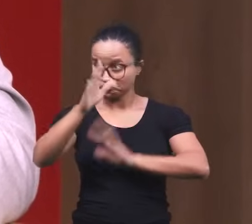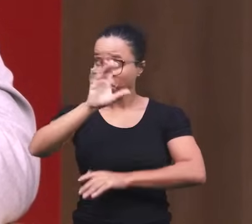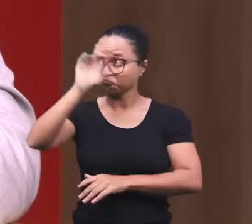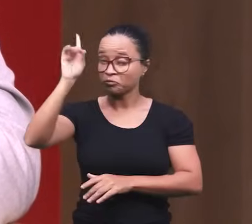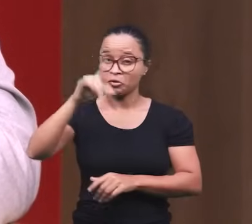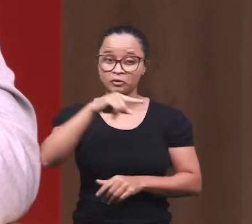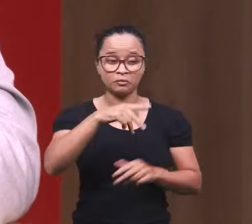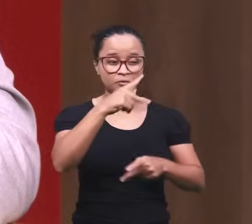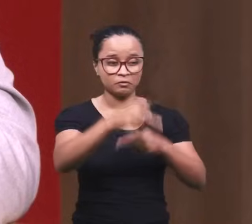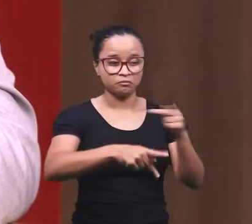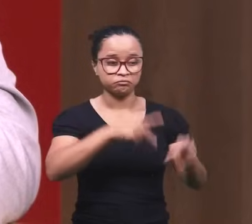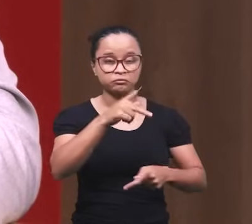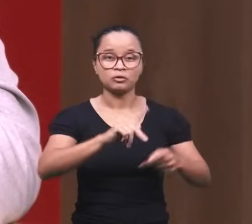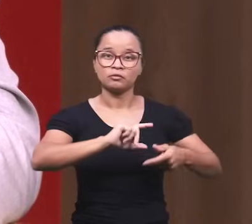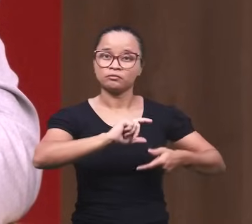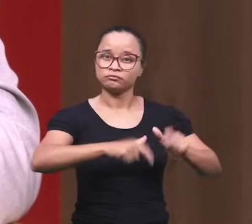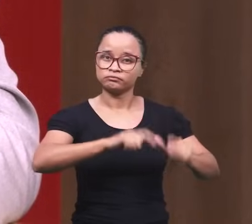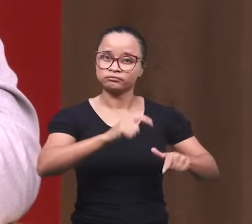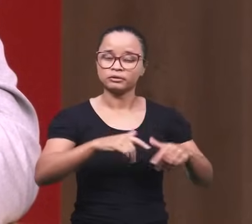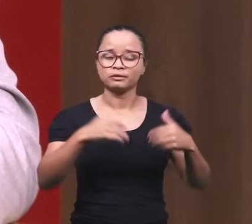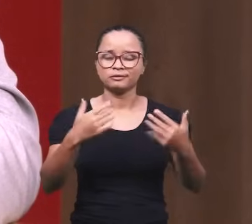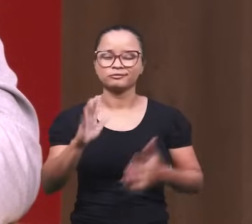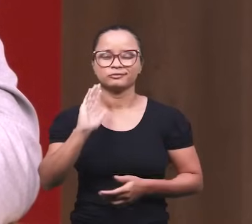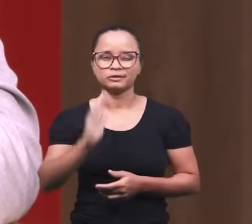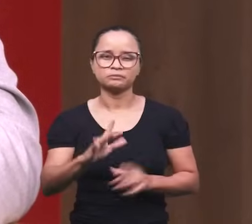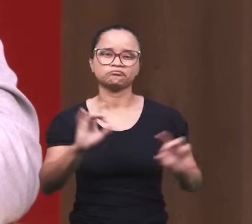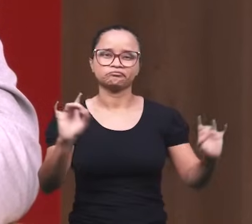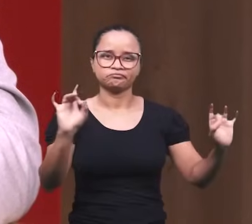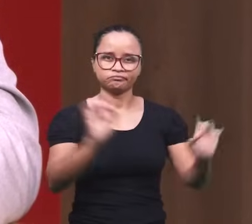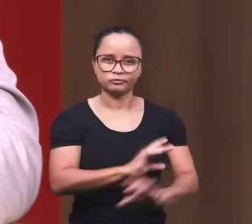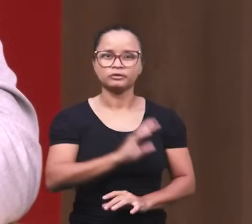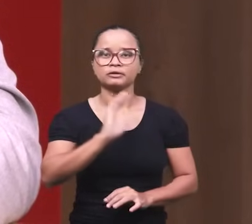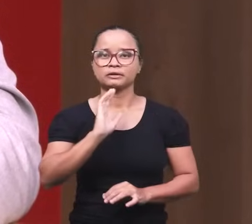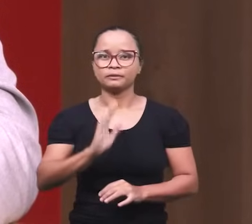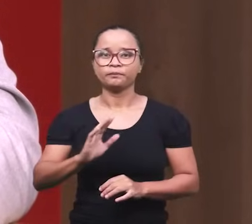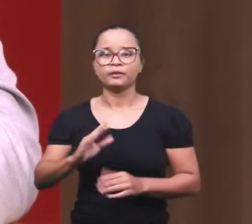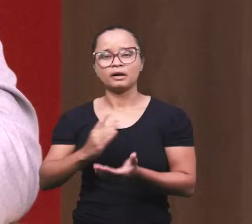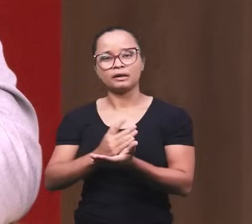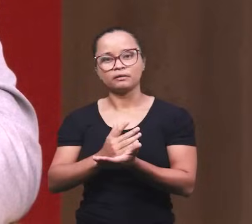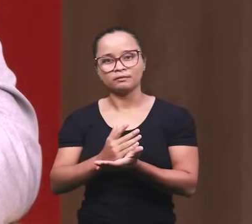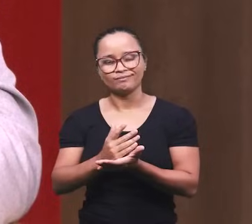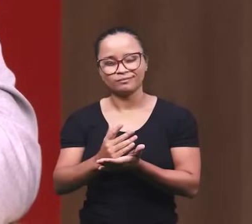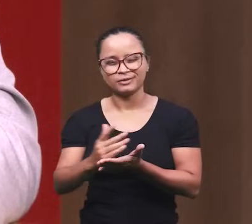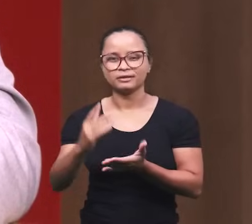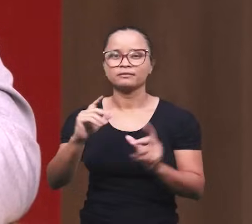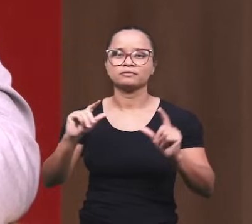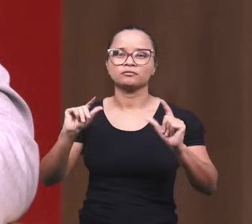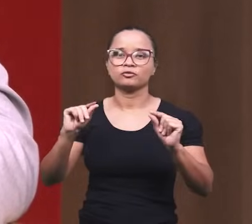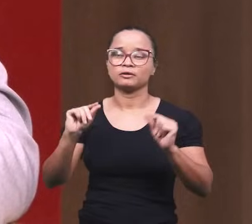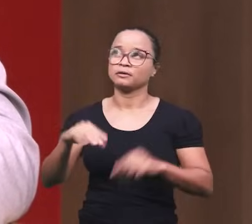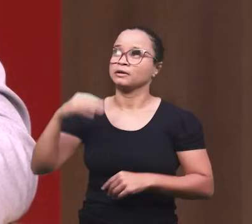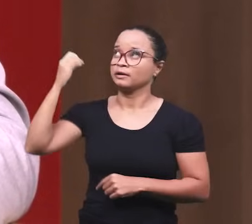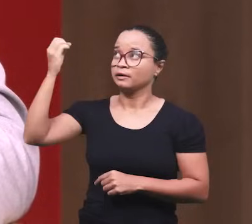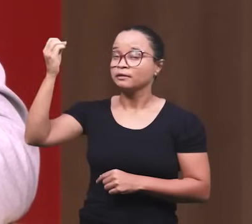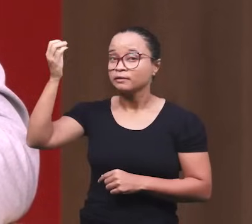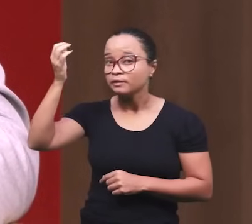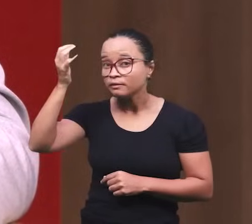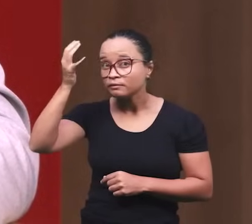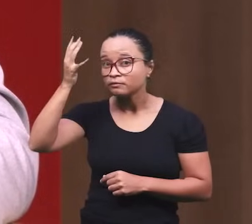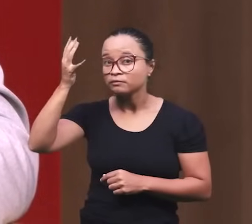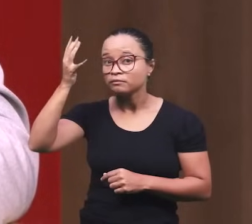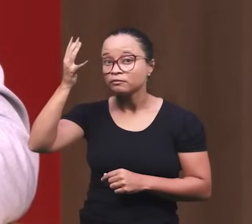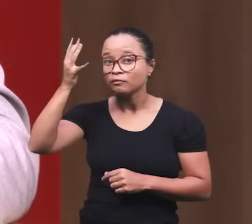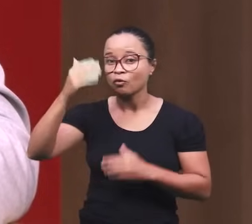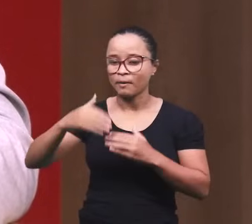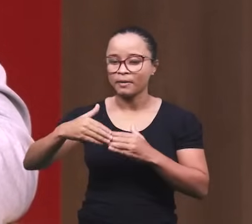ele embora já estivesse estabelecido né ele começa a ser revelado a